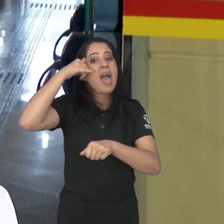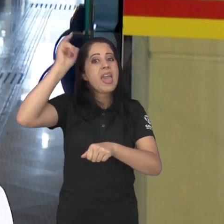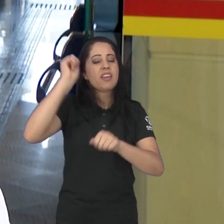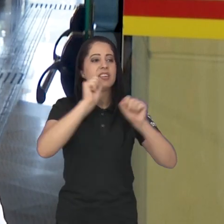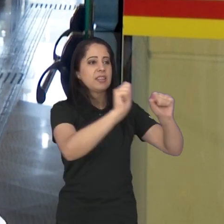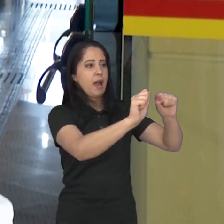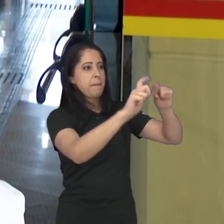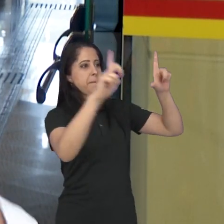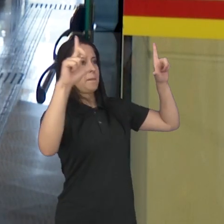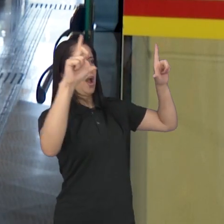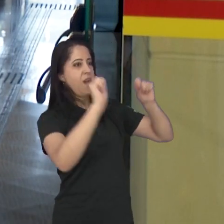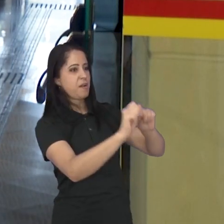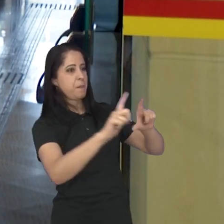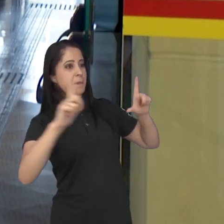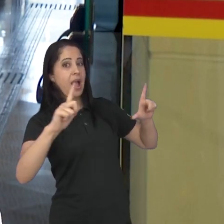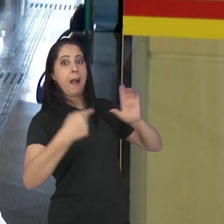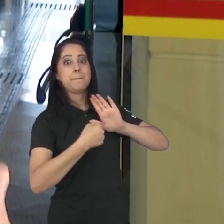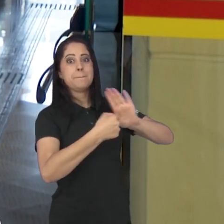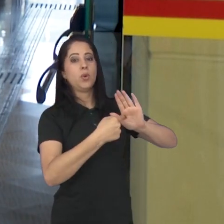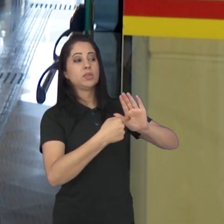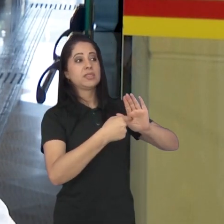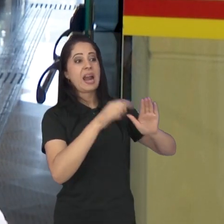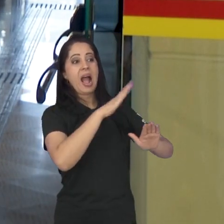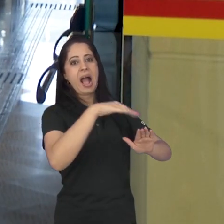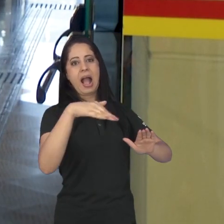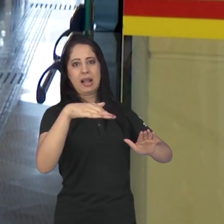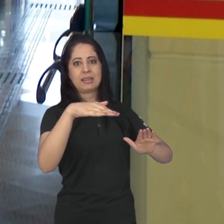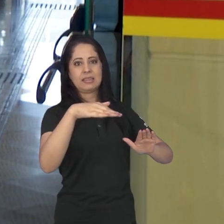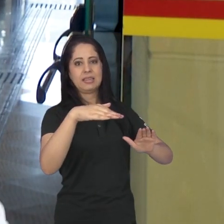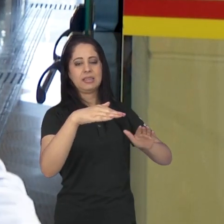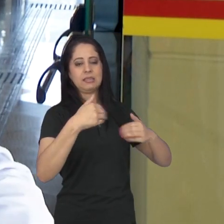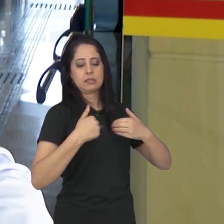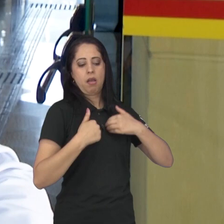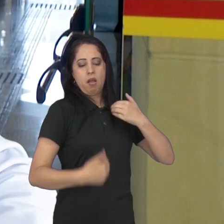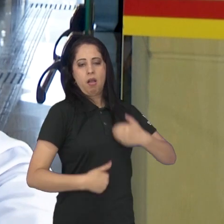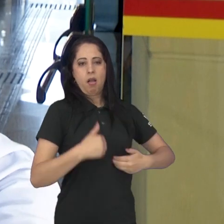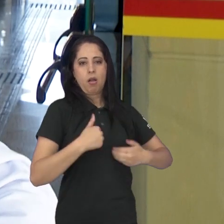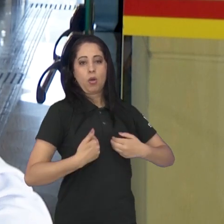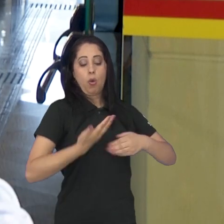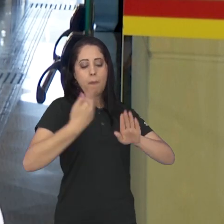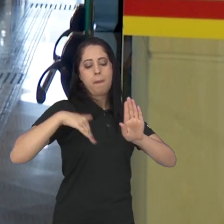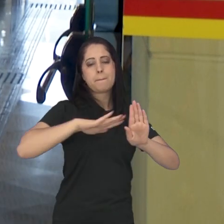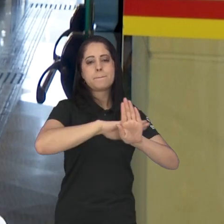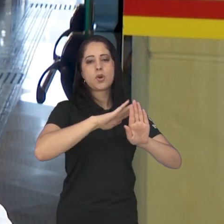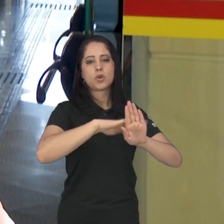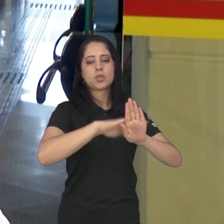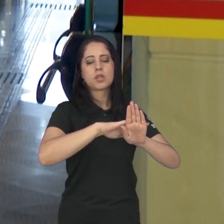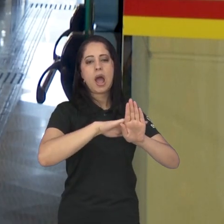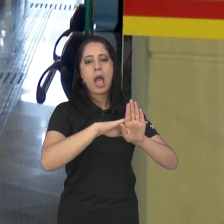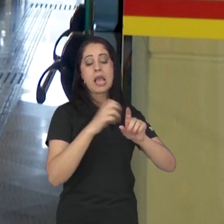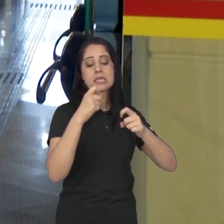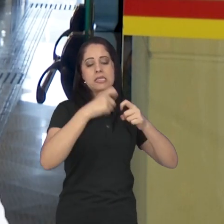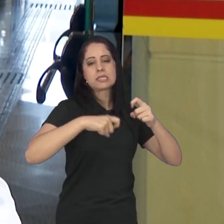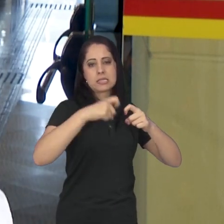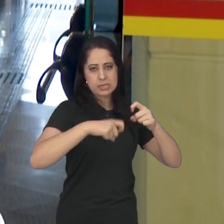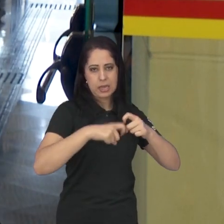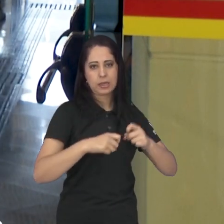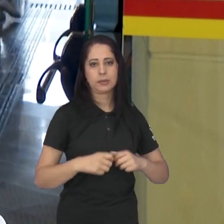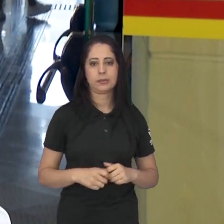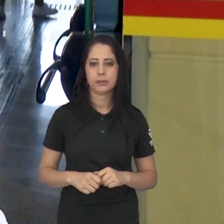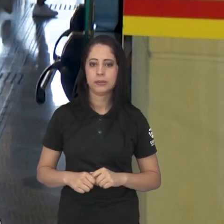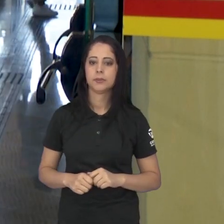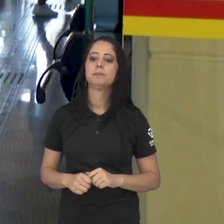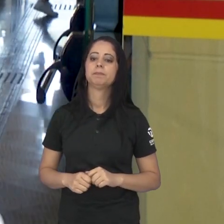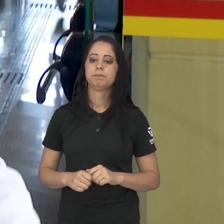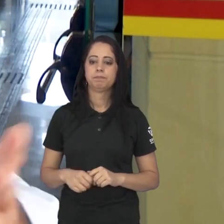cuidado para que as propagandas geradas pela prefeitura não tenham essa conotação de sexualidade,